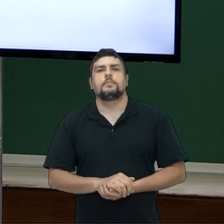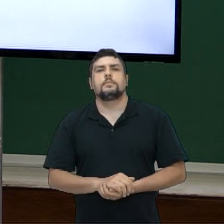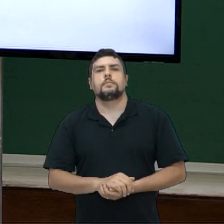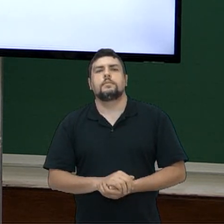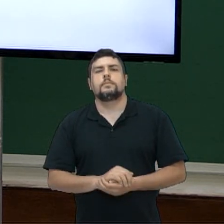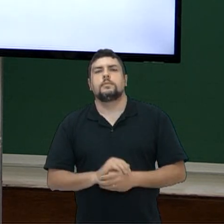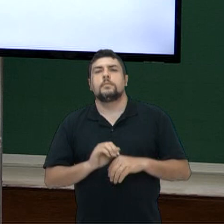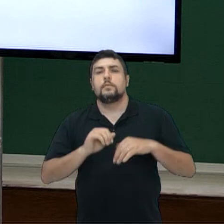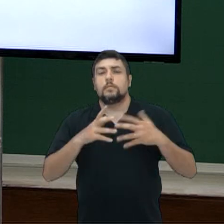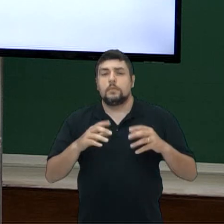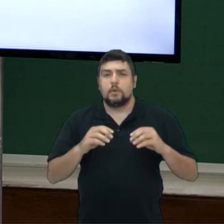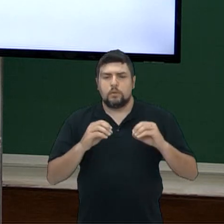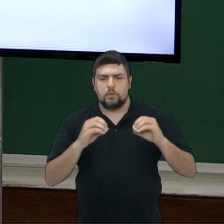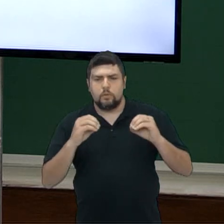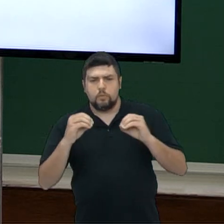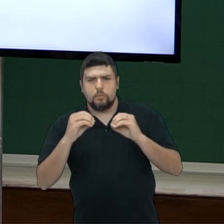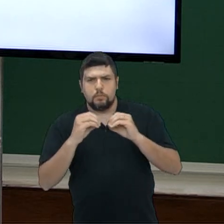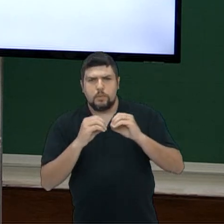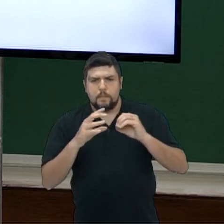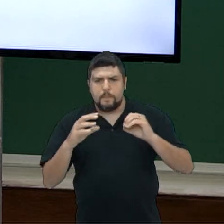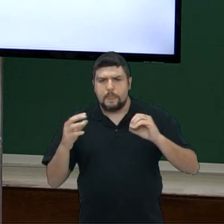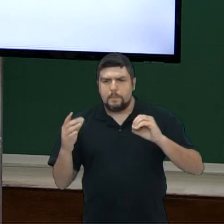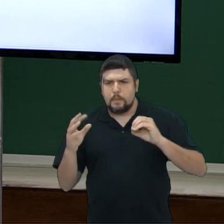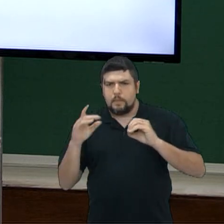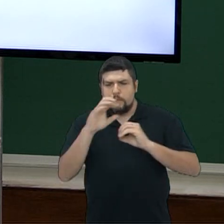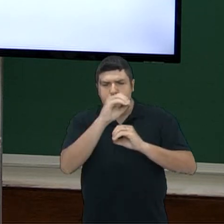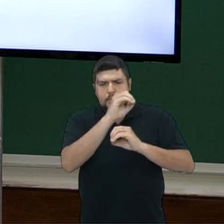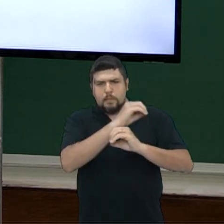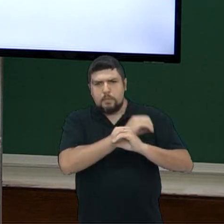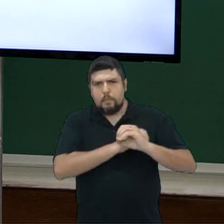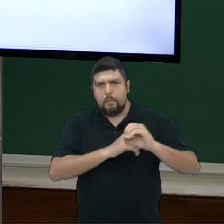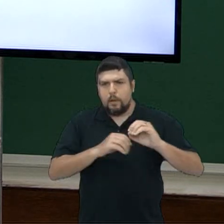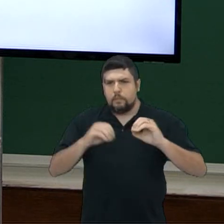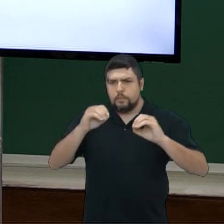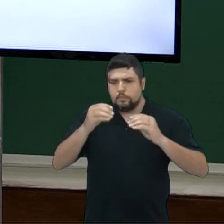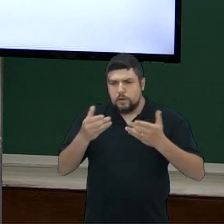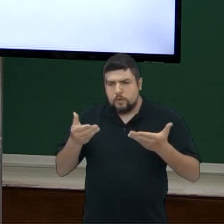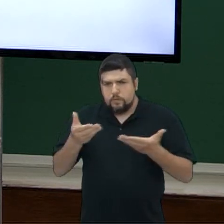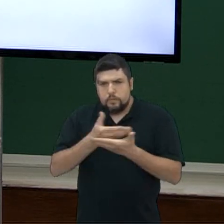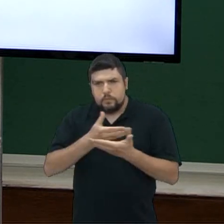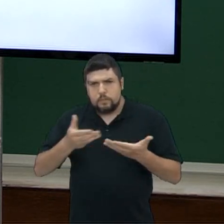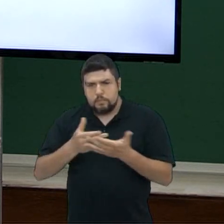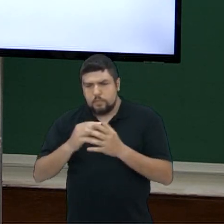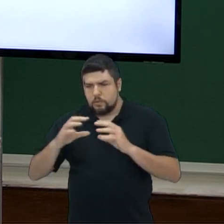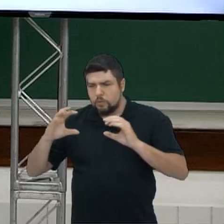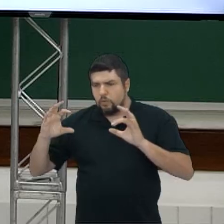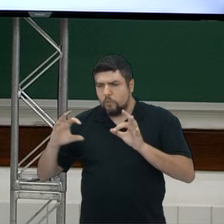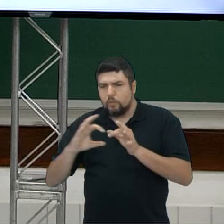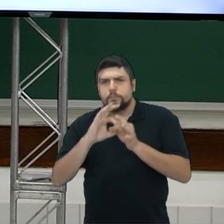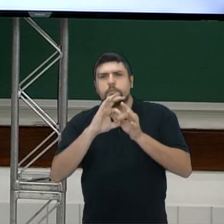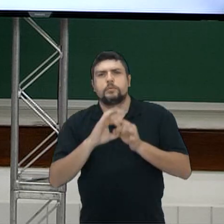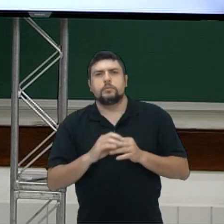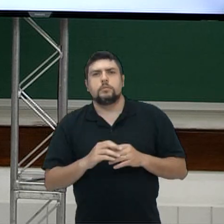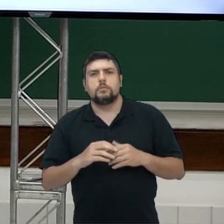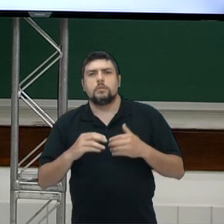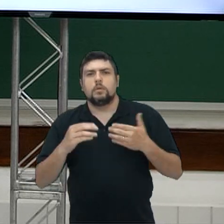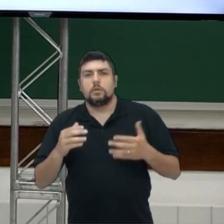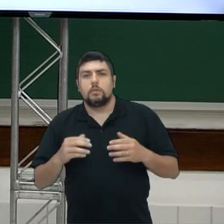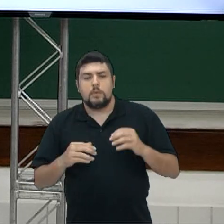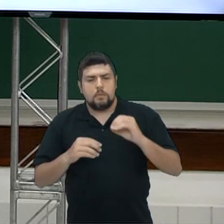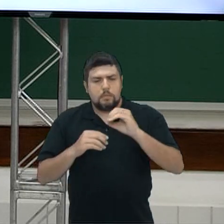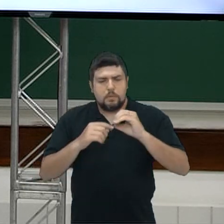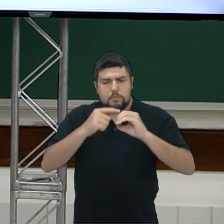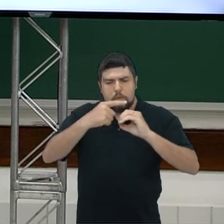elétrons compartilhados servem, então, para os dois átomos. Então é aquela coisa, né? Eu tenho um átomo aqui, ele tem o